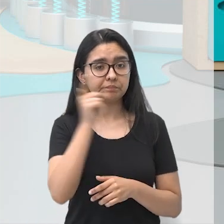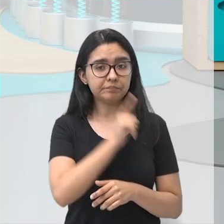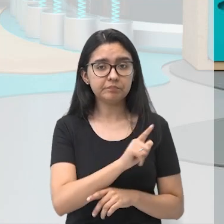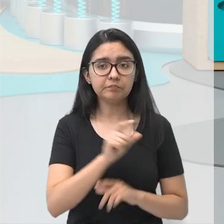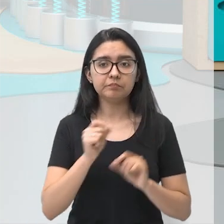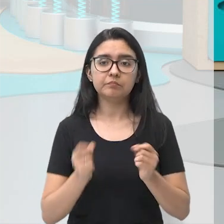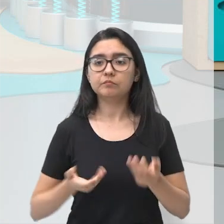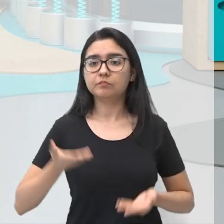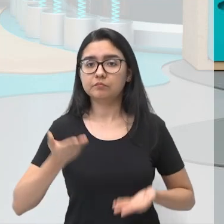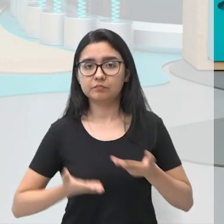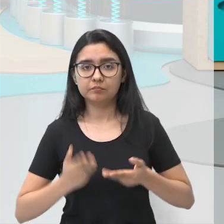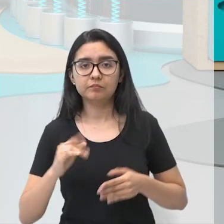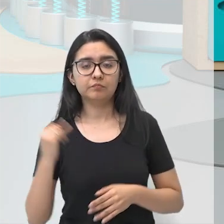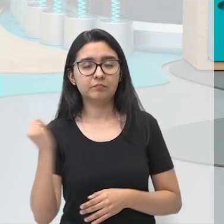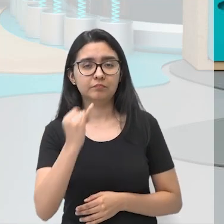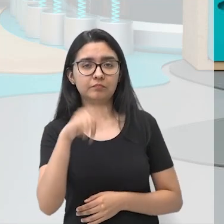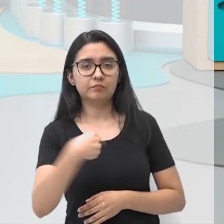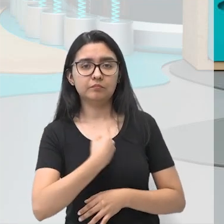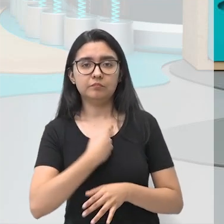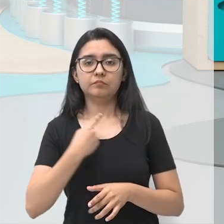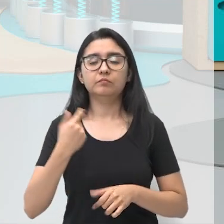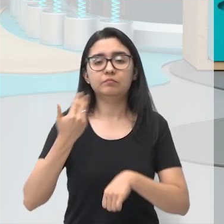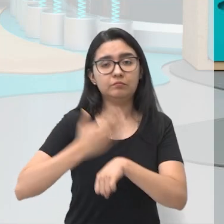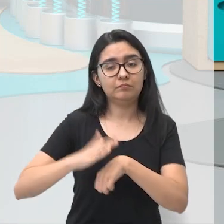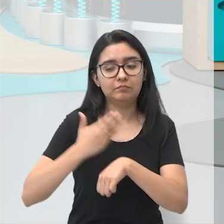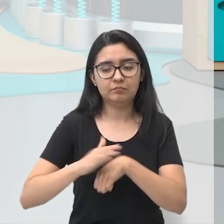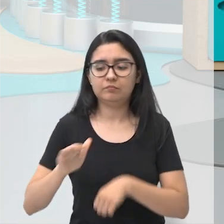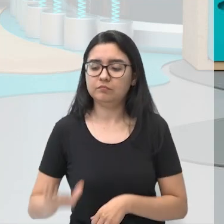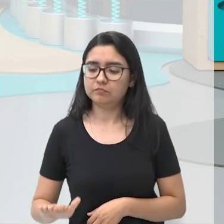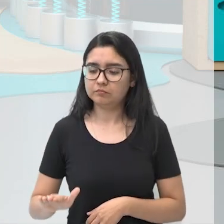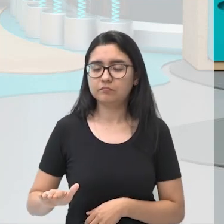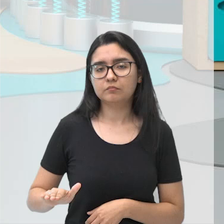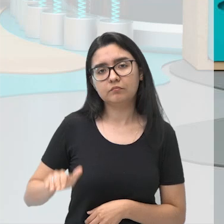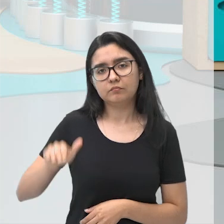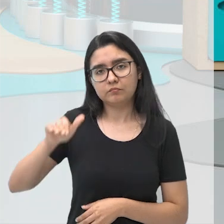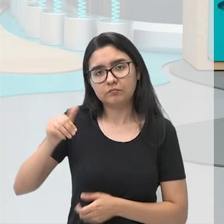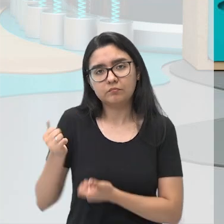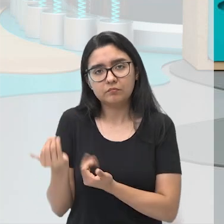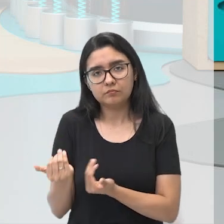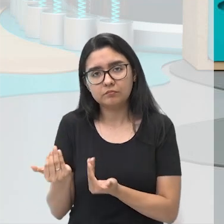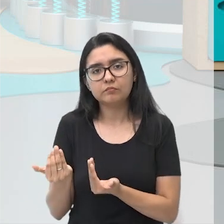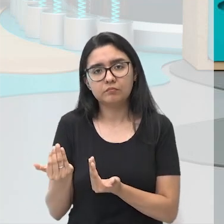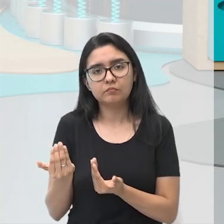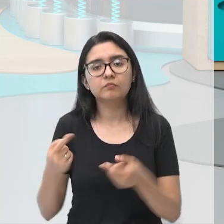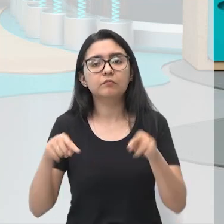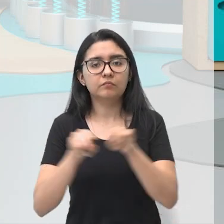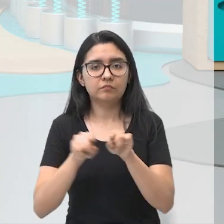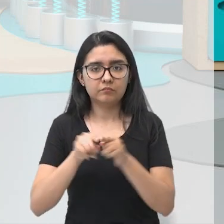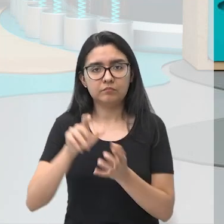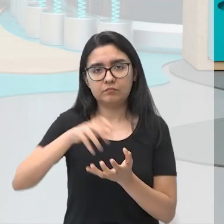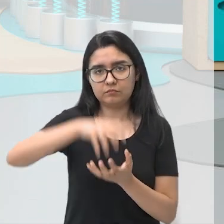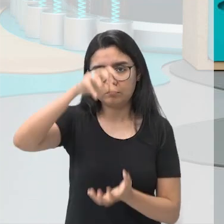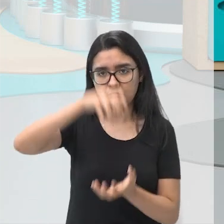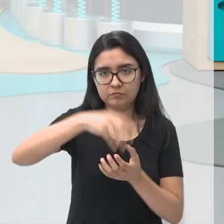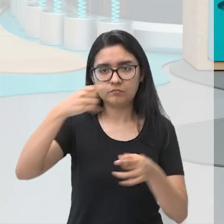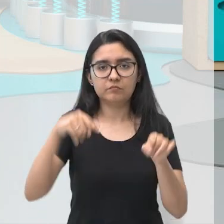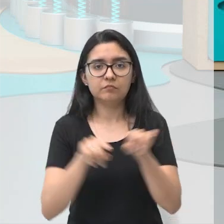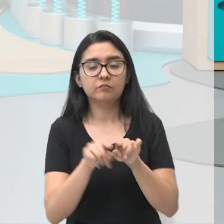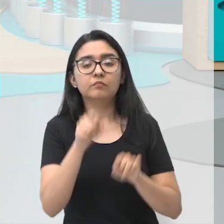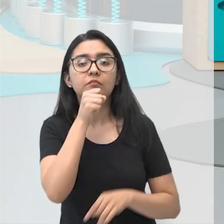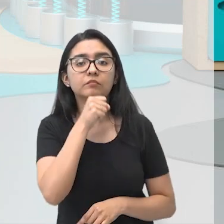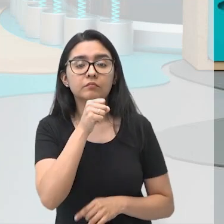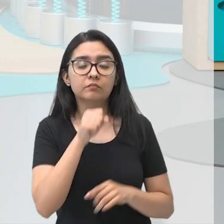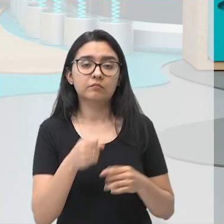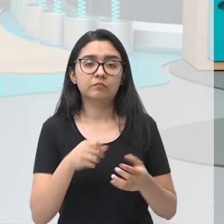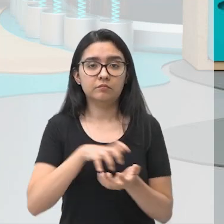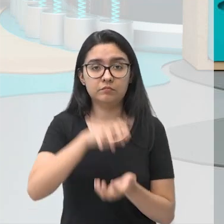muito importante a gente treinar quando pequeno, quando mais jovem e, claro, quando adulto e idoso, uma vez que